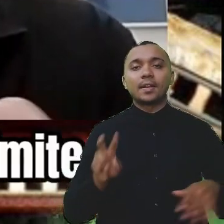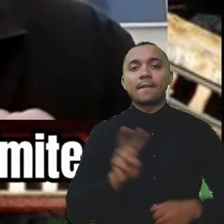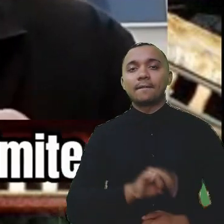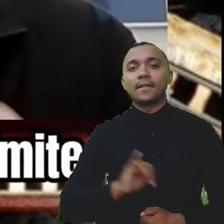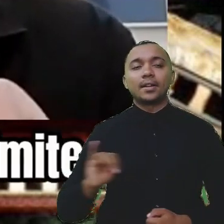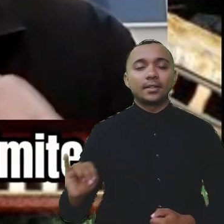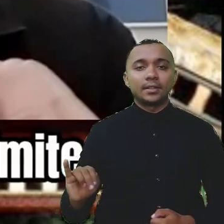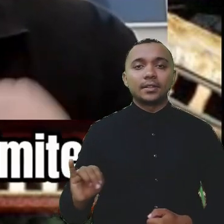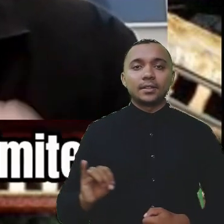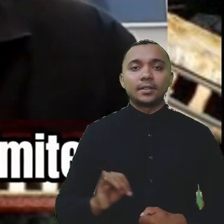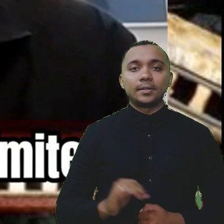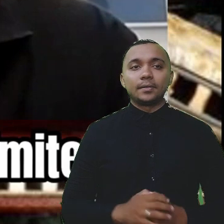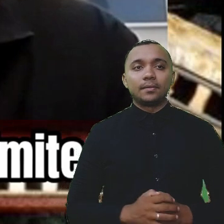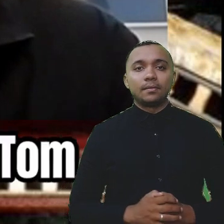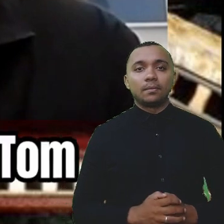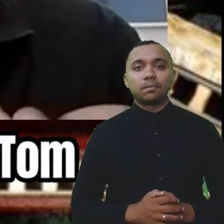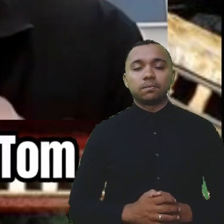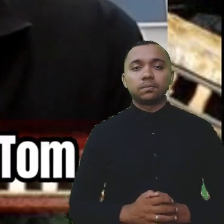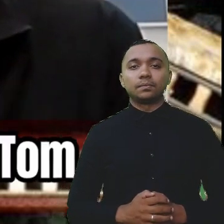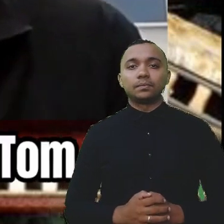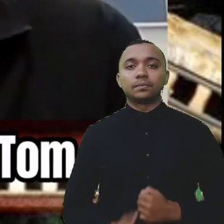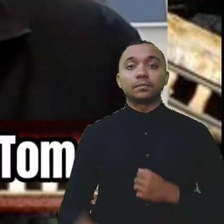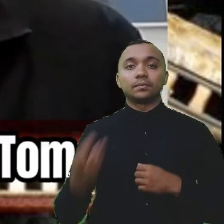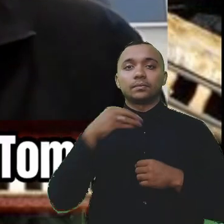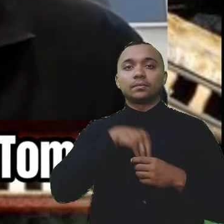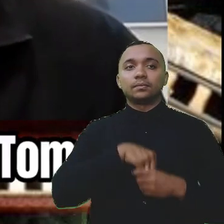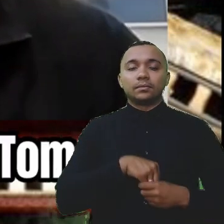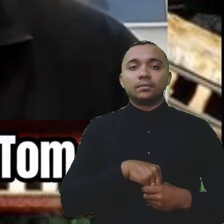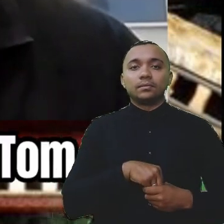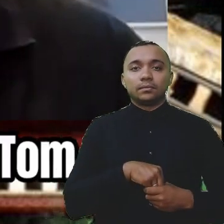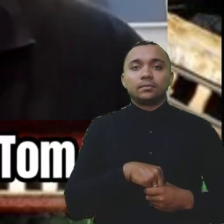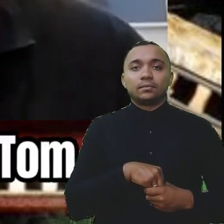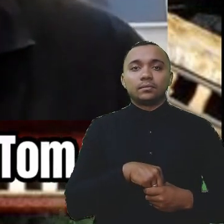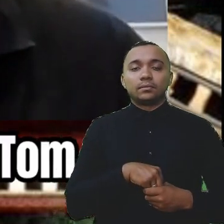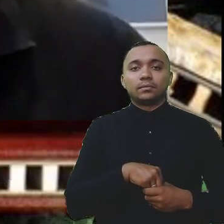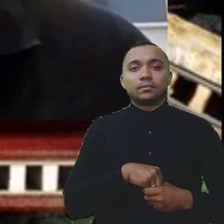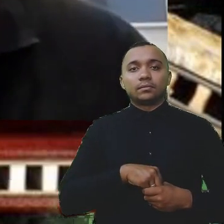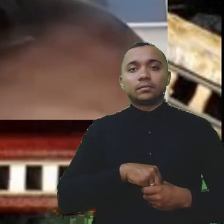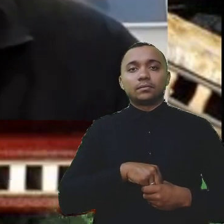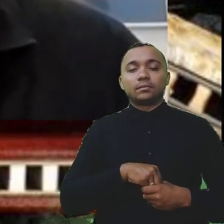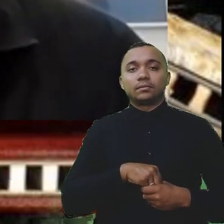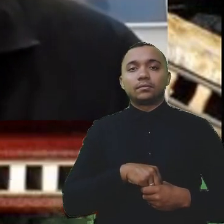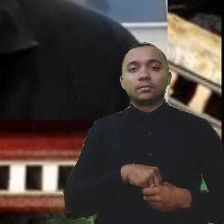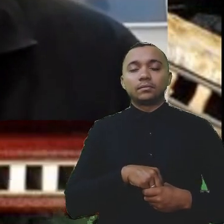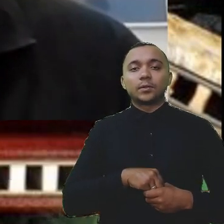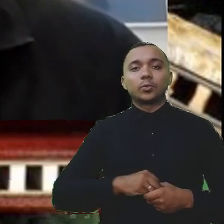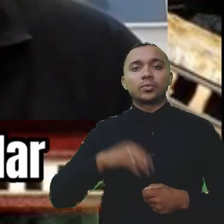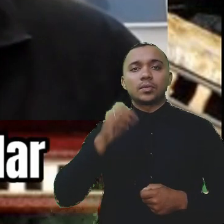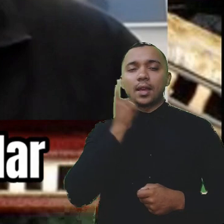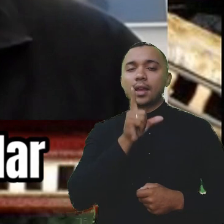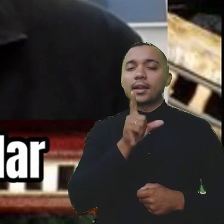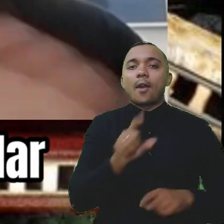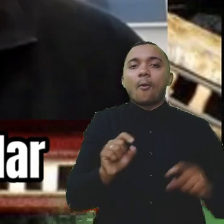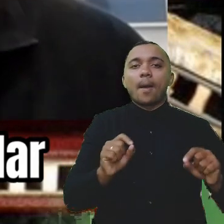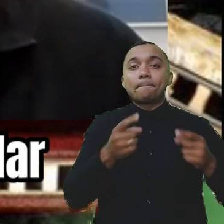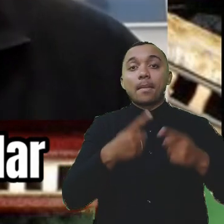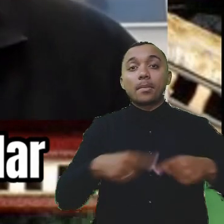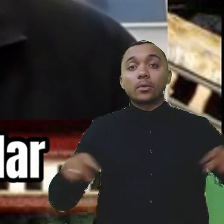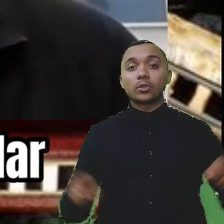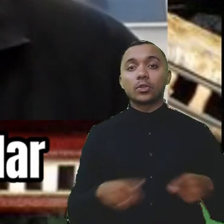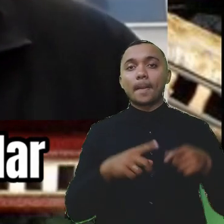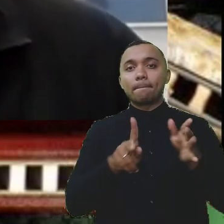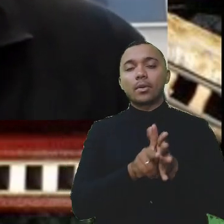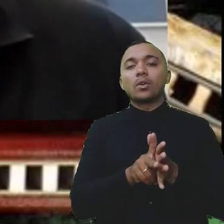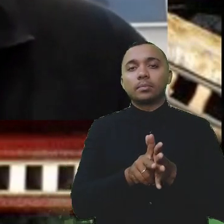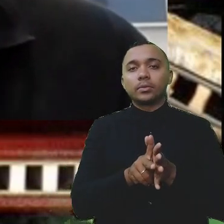esse limite, ela está dentro desse limite da maneira como você encarar a obra do Tom. Você pode ir para a música de concerto, ou pode ir para a